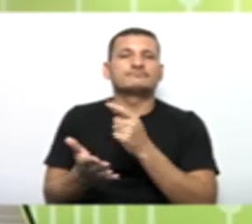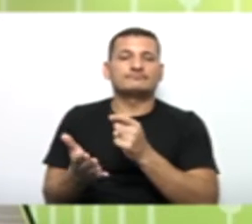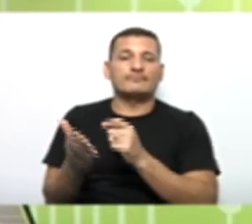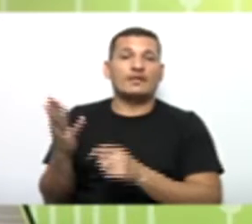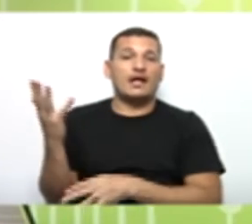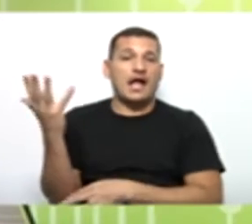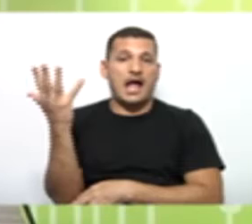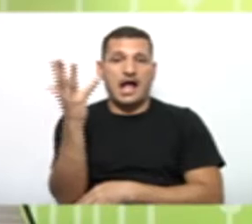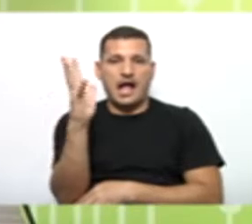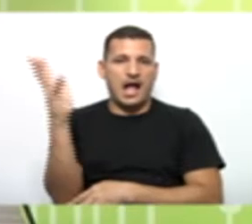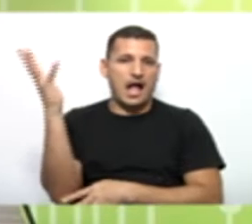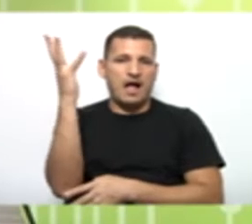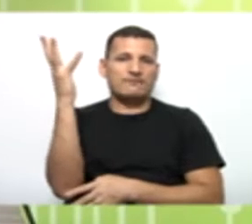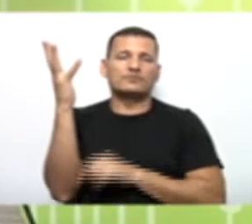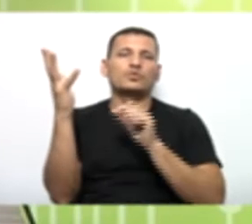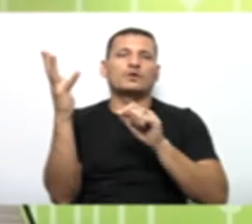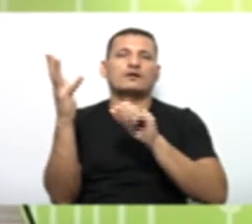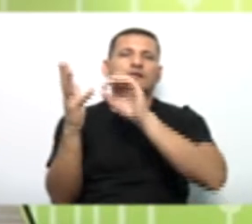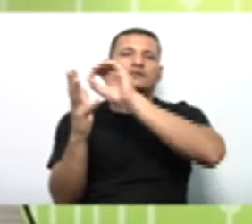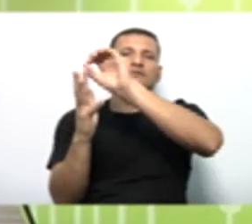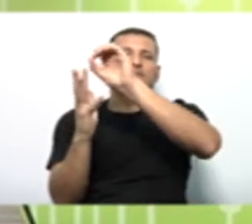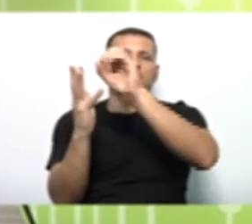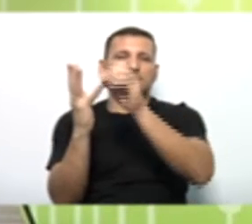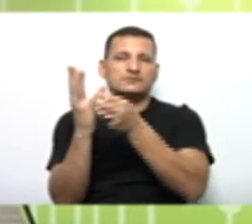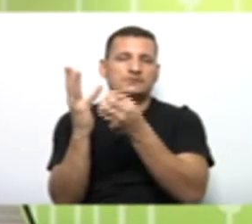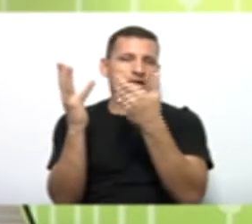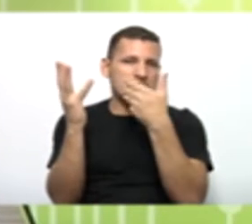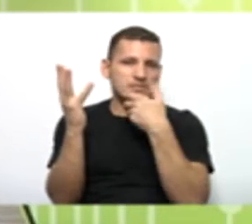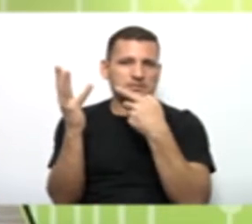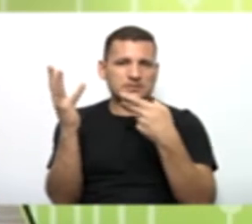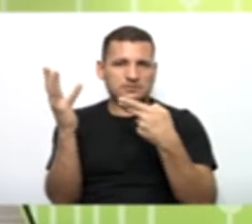maiores, que produziam frutos e essa semente faziam